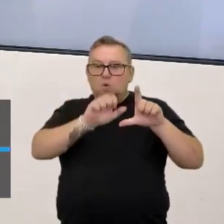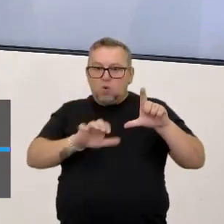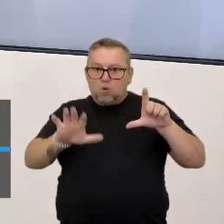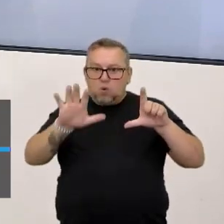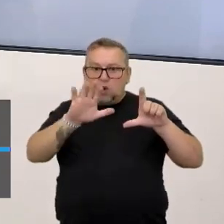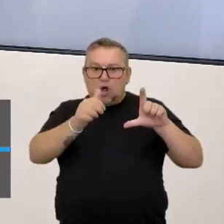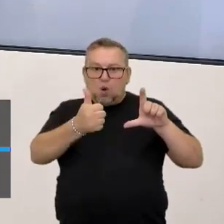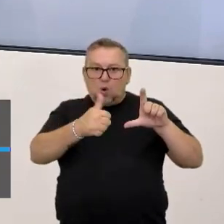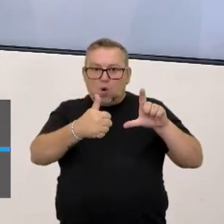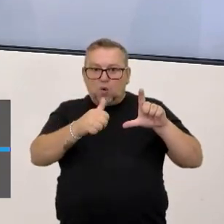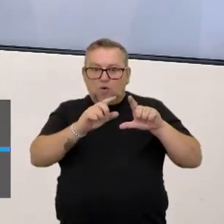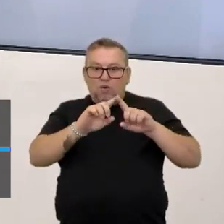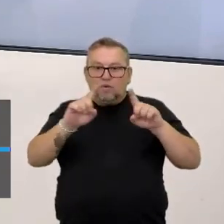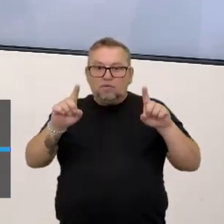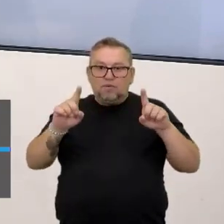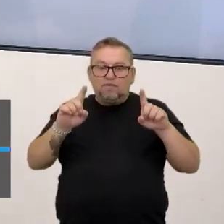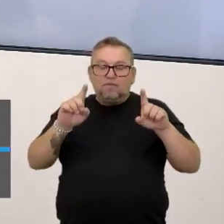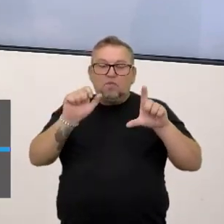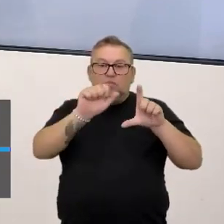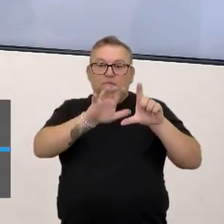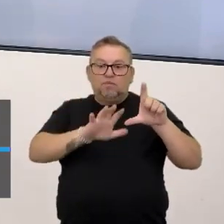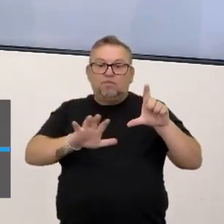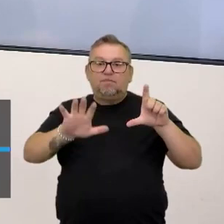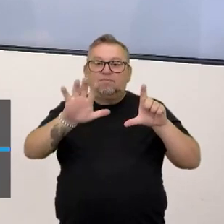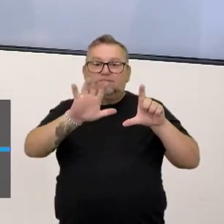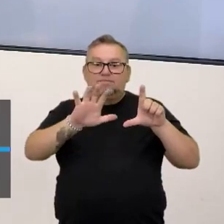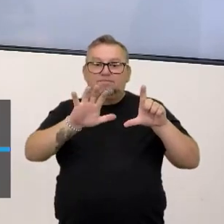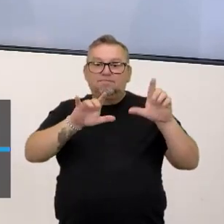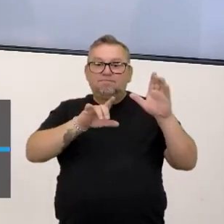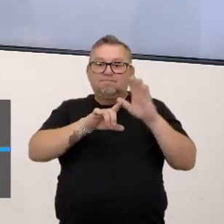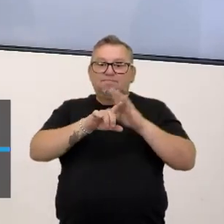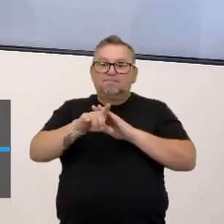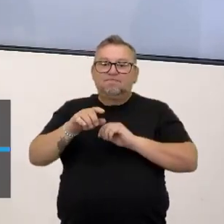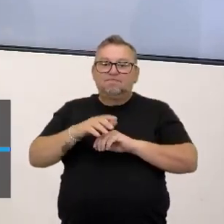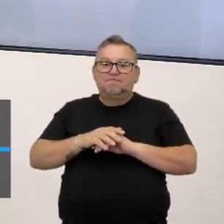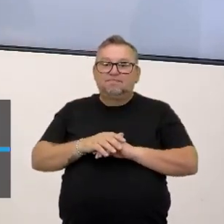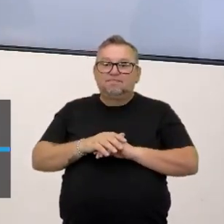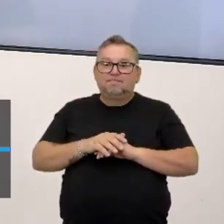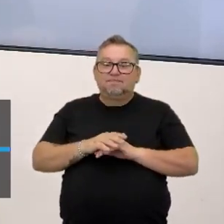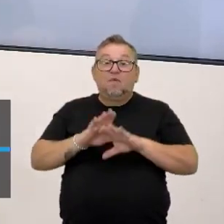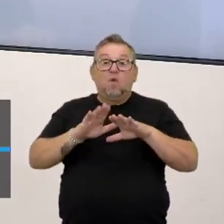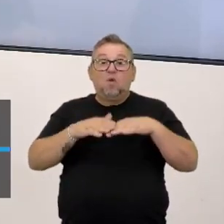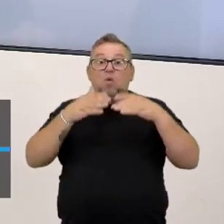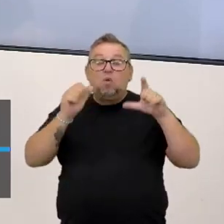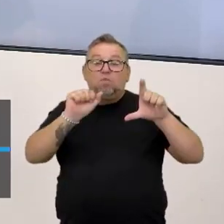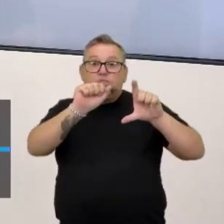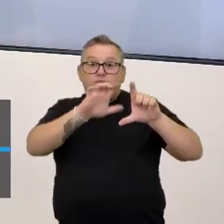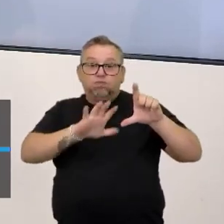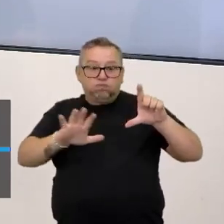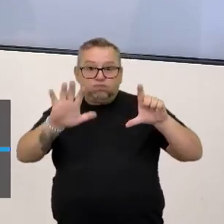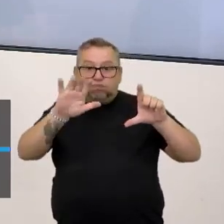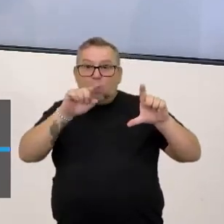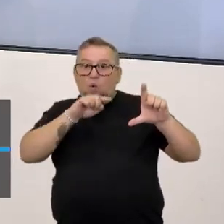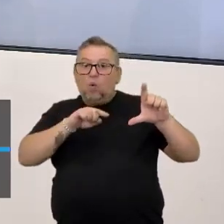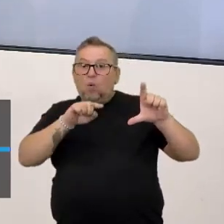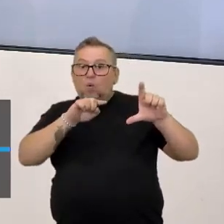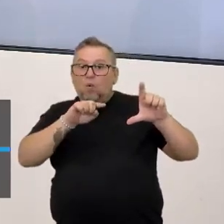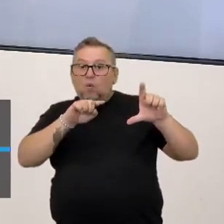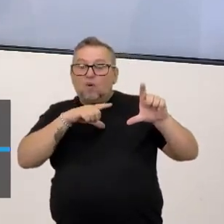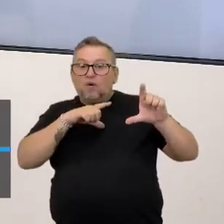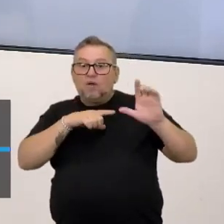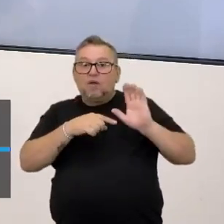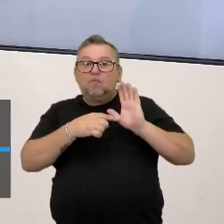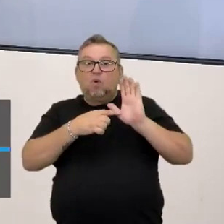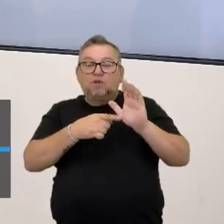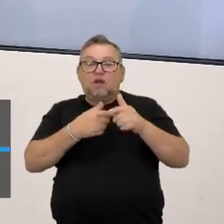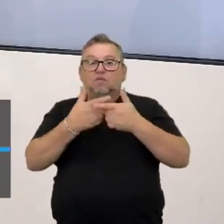mas quando a gente pergunta qual é o campo amostral, né? Olha lá a perguntinha subindo aí, ó. Sim. Qual o campo amostral para esse sorteio? A gente tem que apresentar